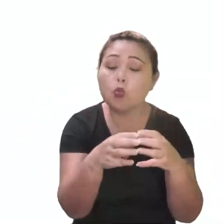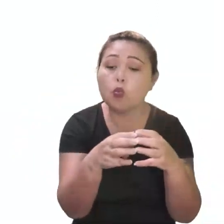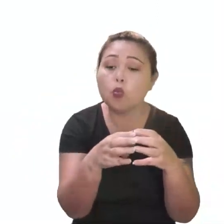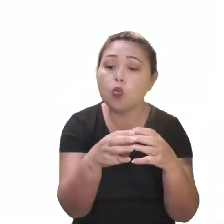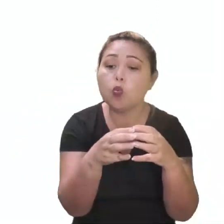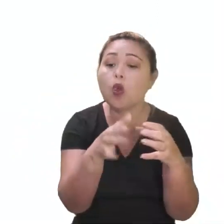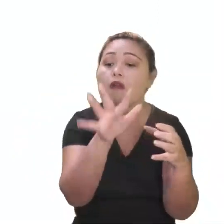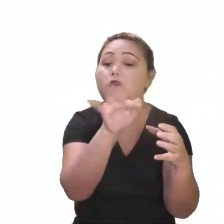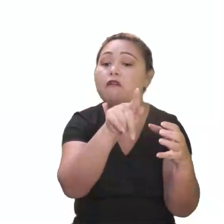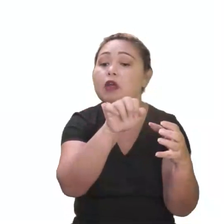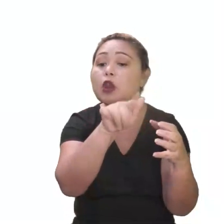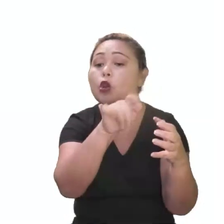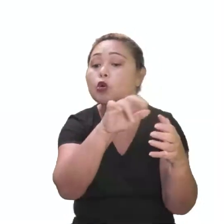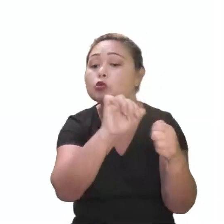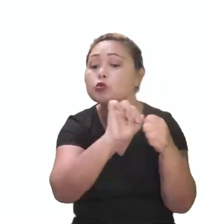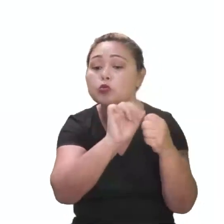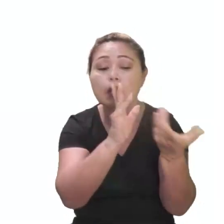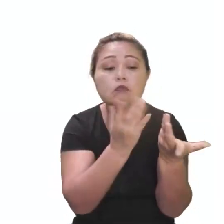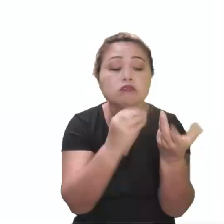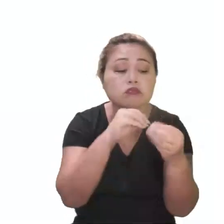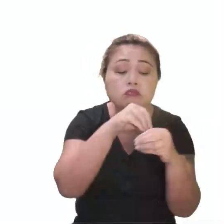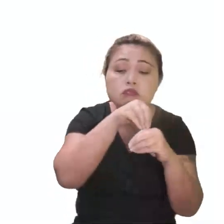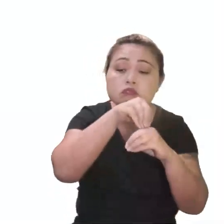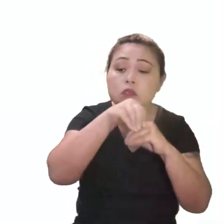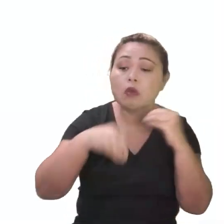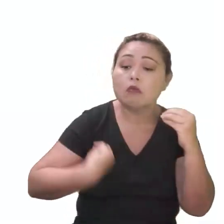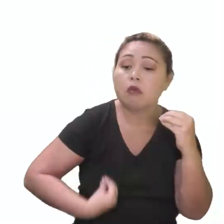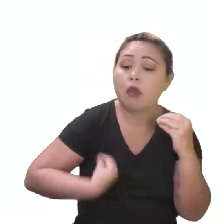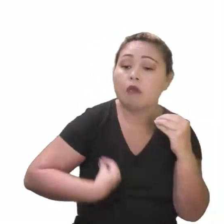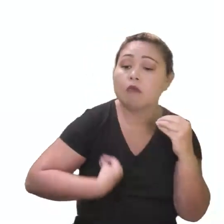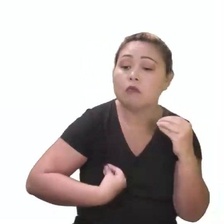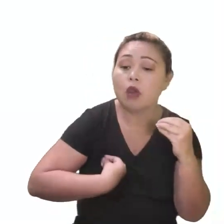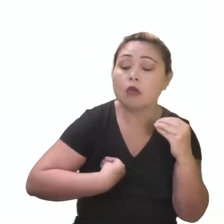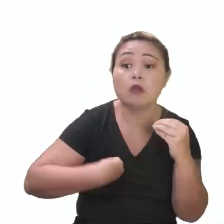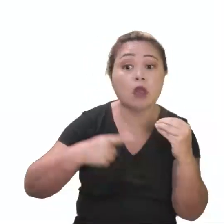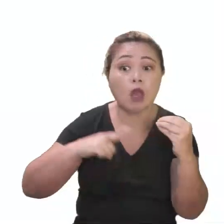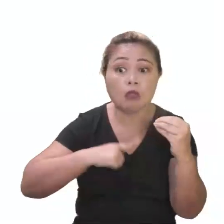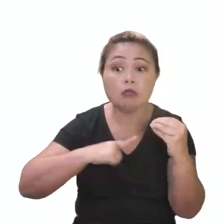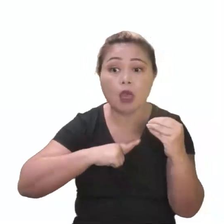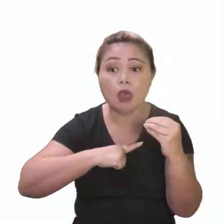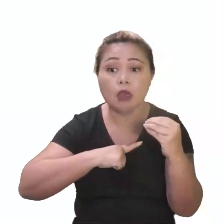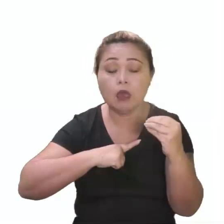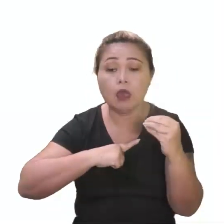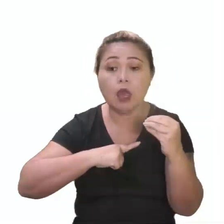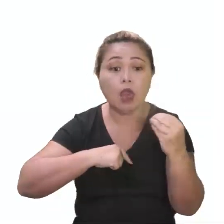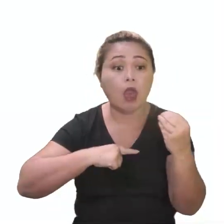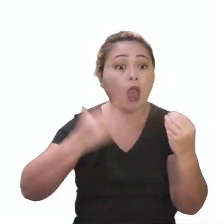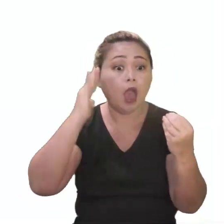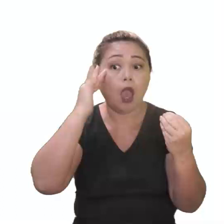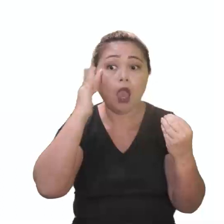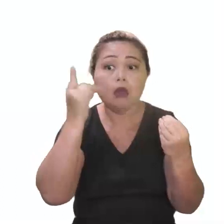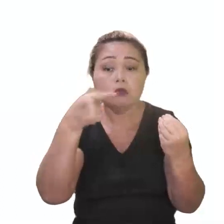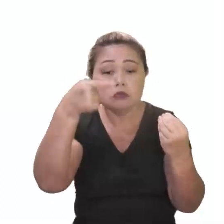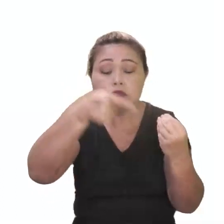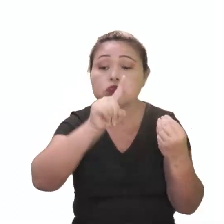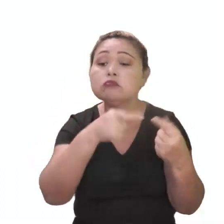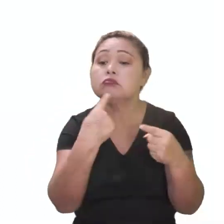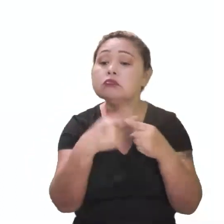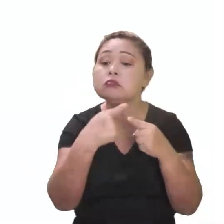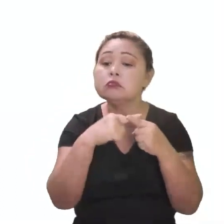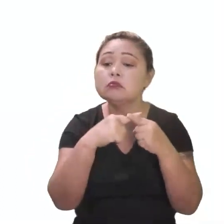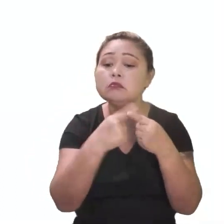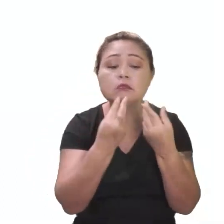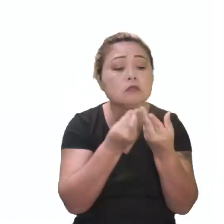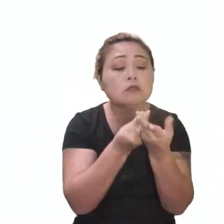de filogenia dos organismos vivos, a gente tem essa compreensão justamente devido